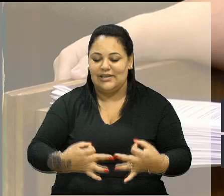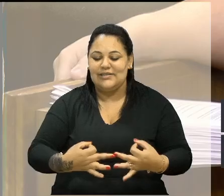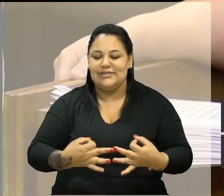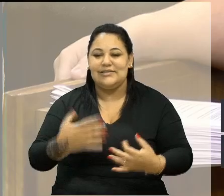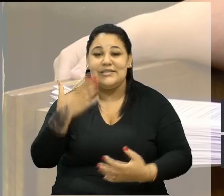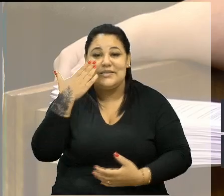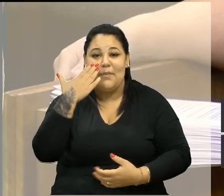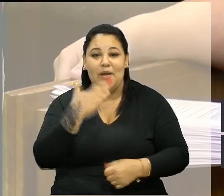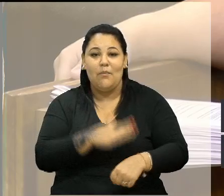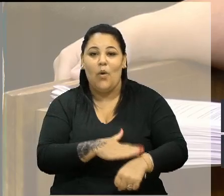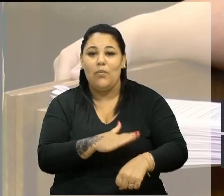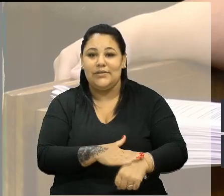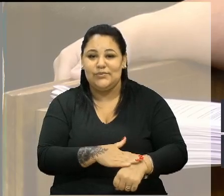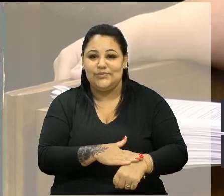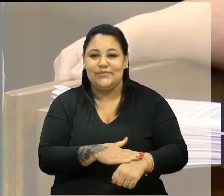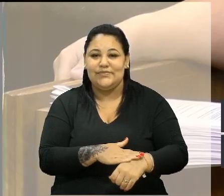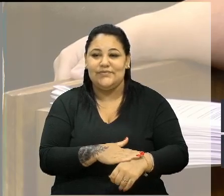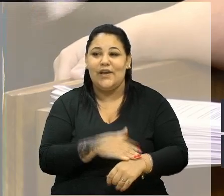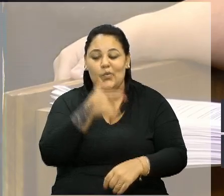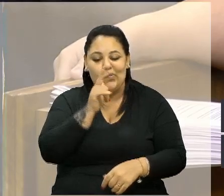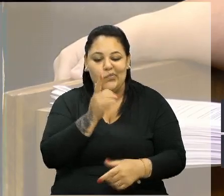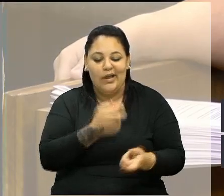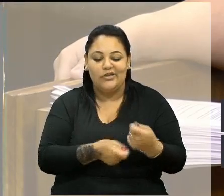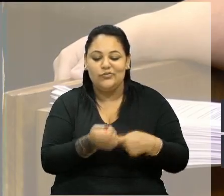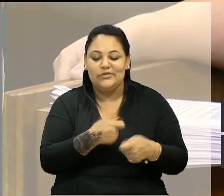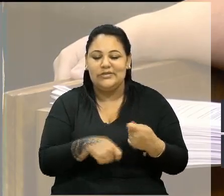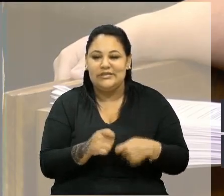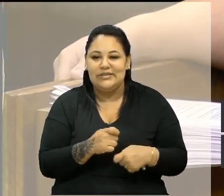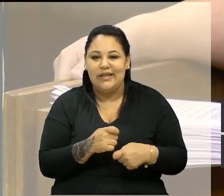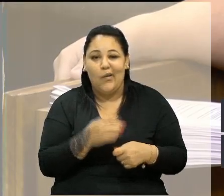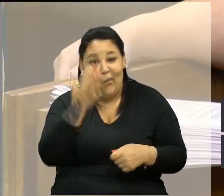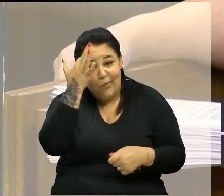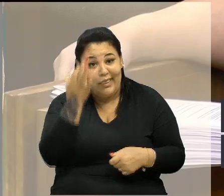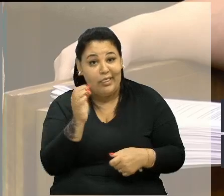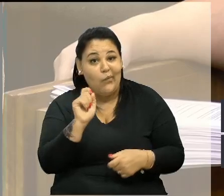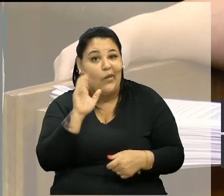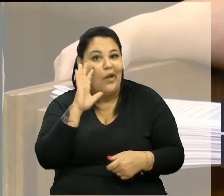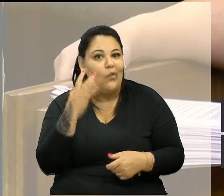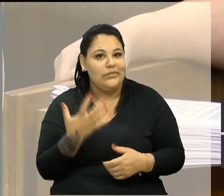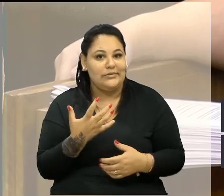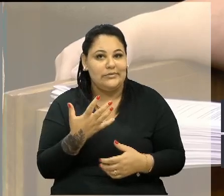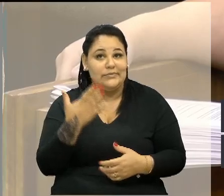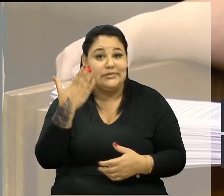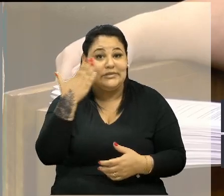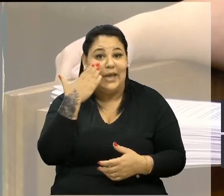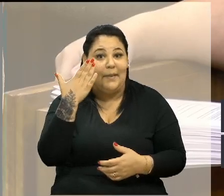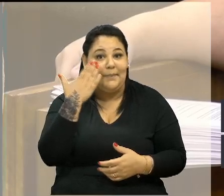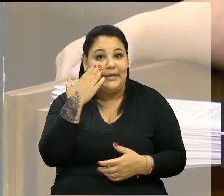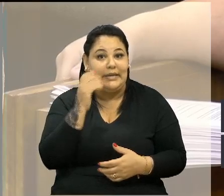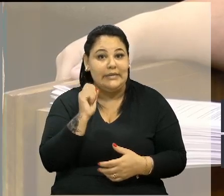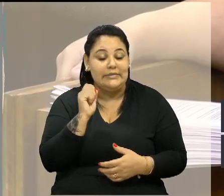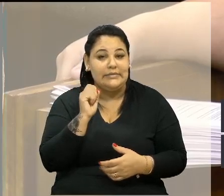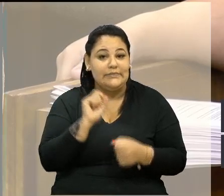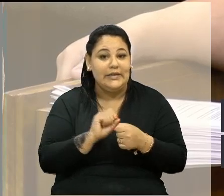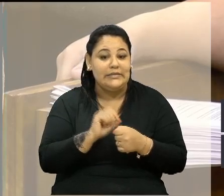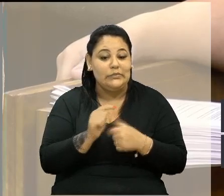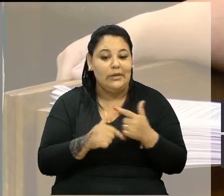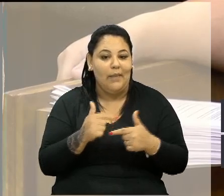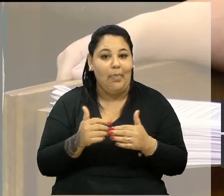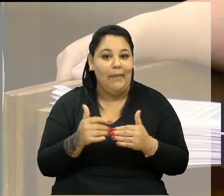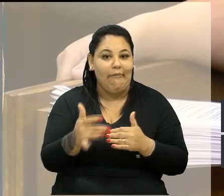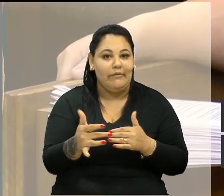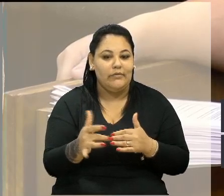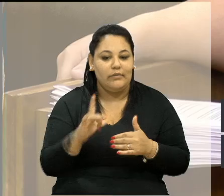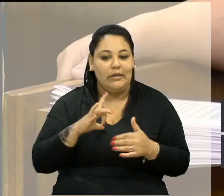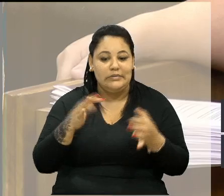nesse momento, administrar o que aconteceu e saber do que fazer daqui para frente, que eu tenho certeza absoluta